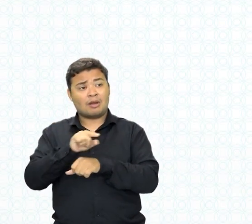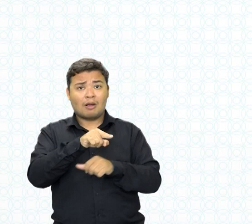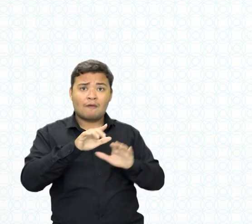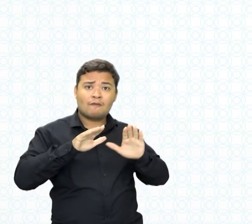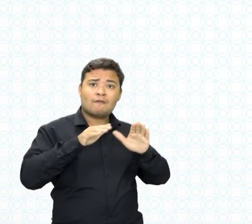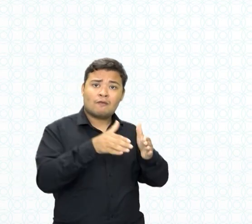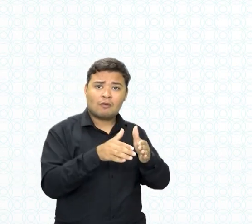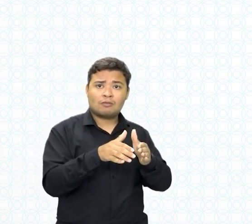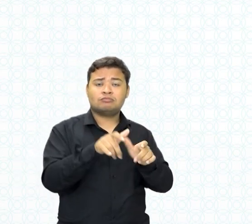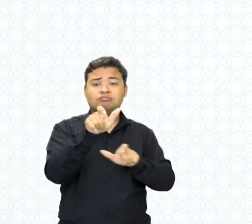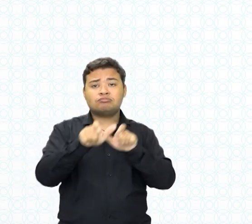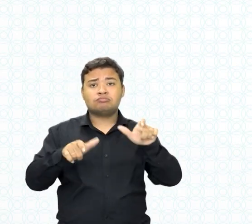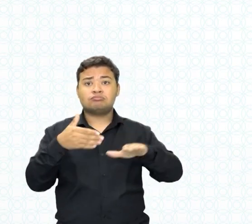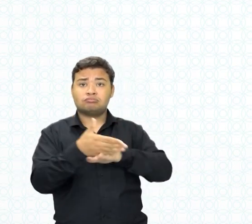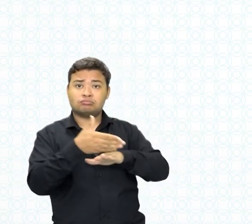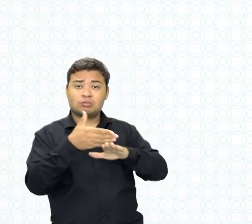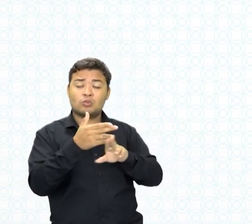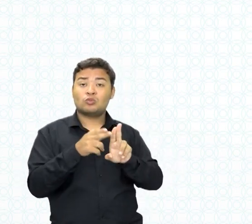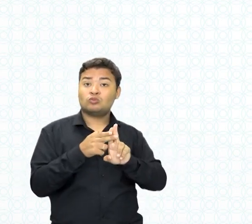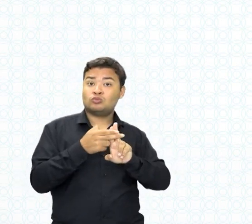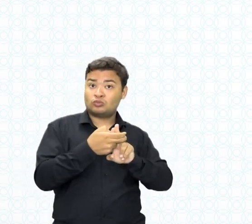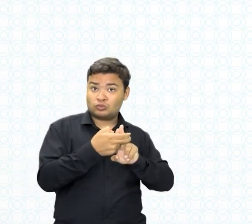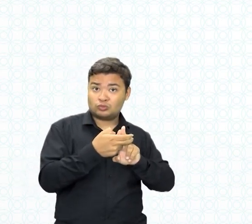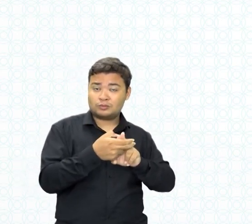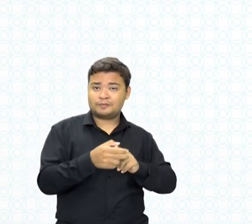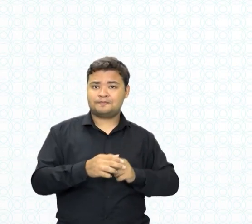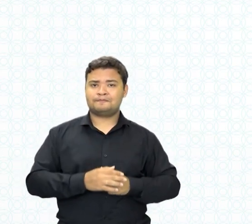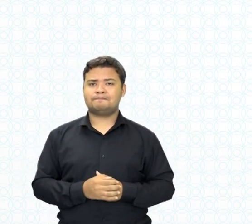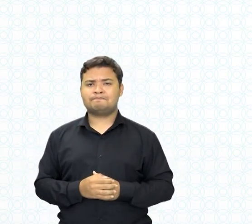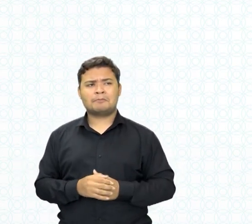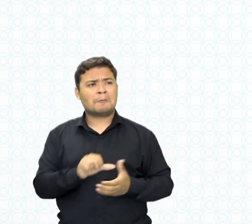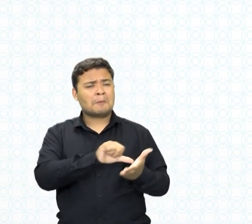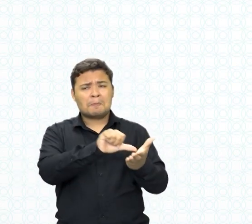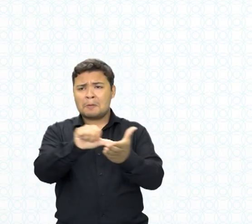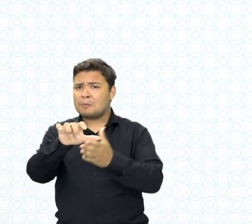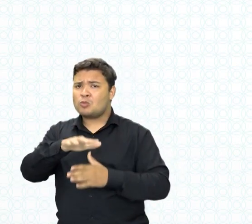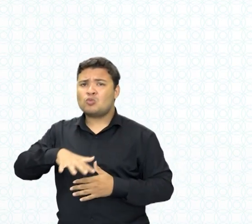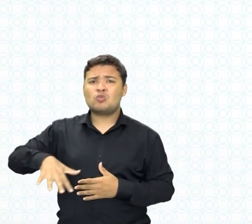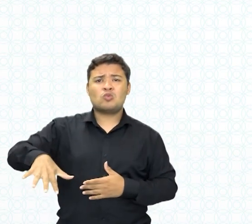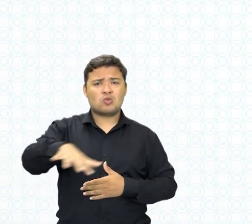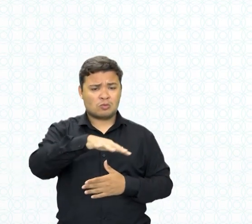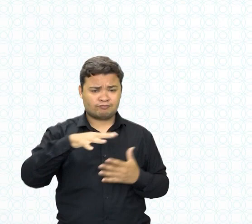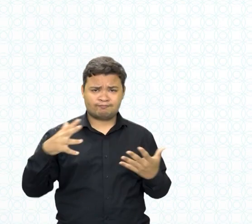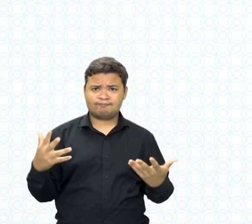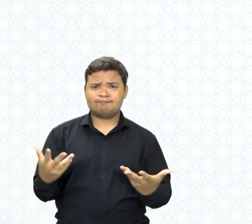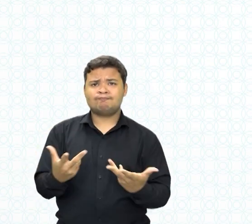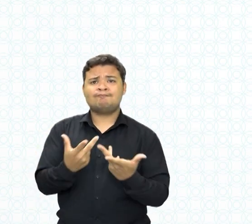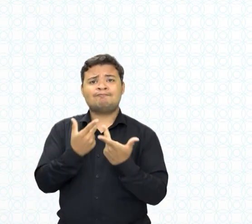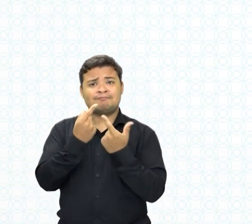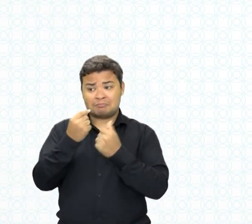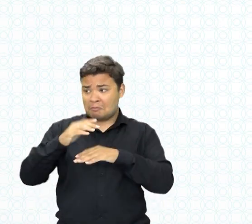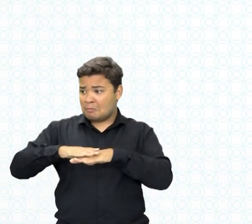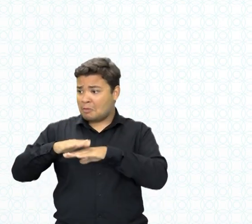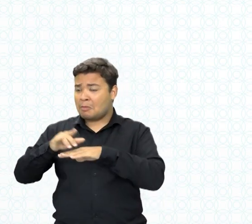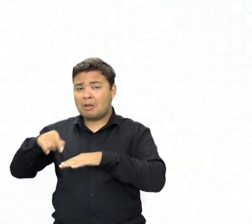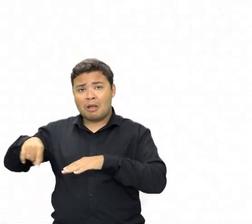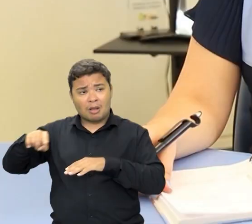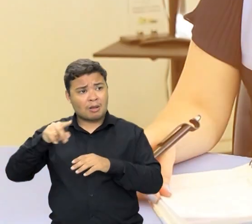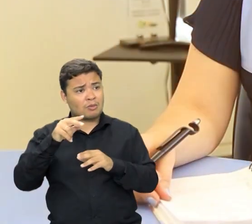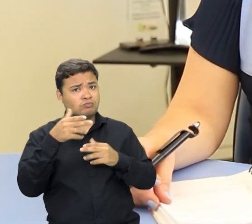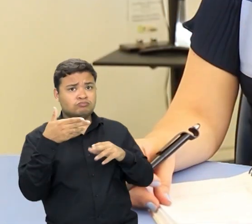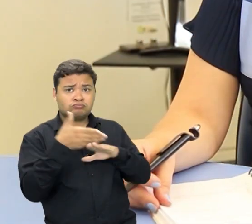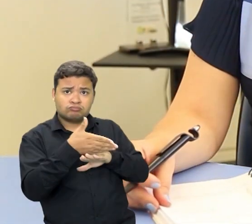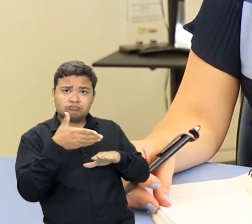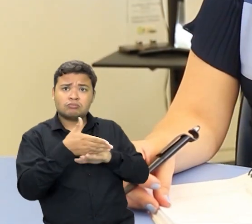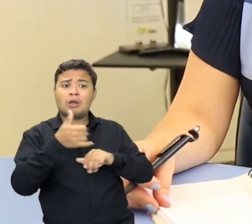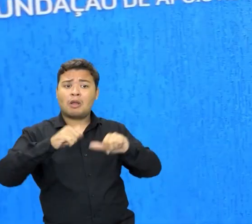da história do HC. Hoje, por meio do corpo de profissionais competentes, a Fundação gere unidades municipais de